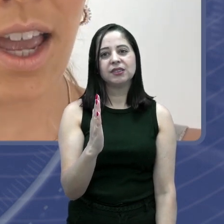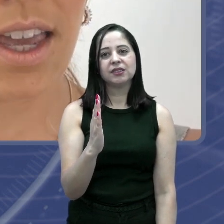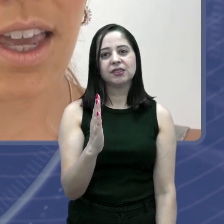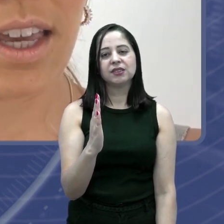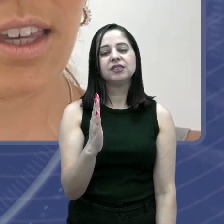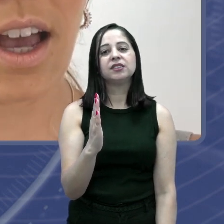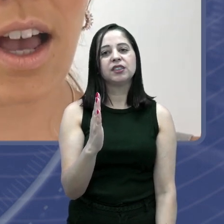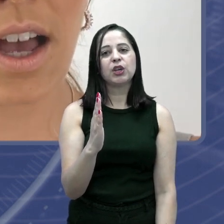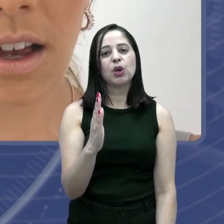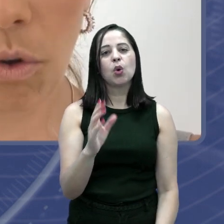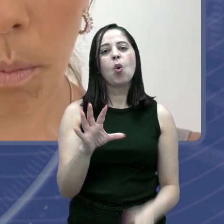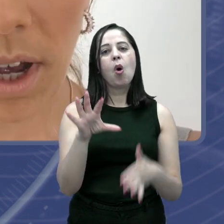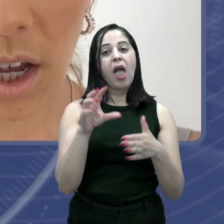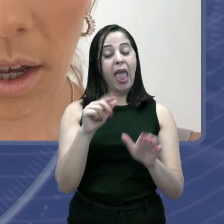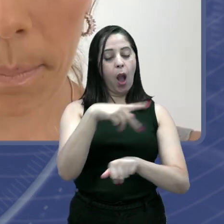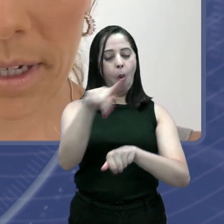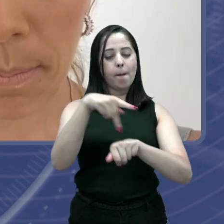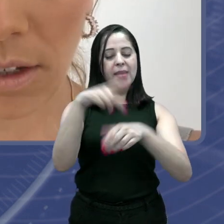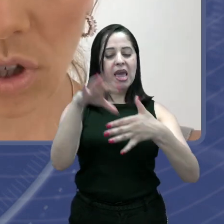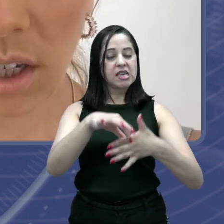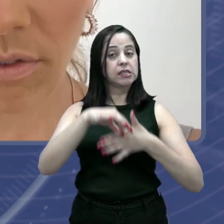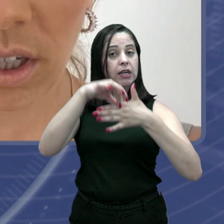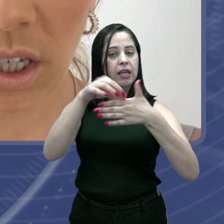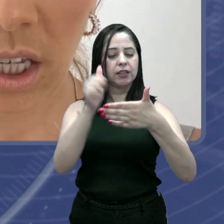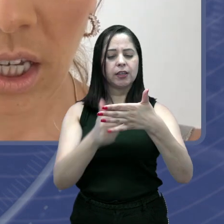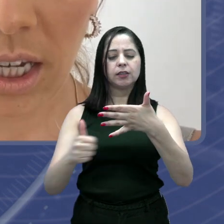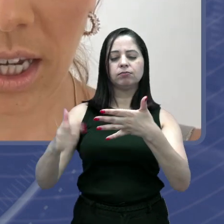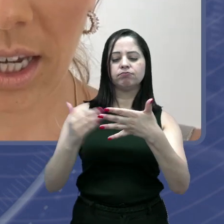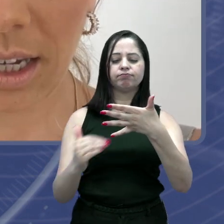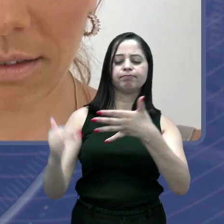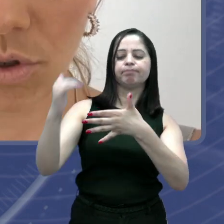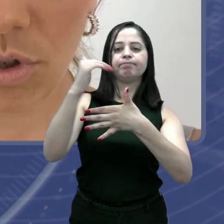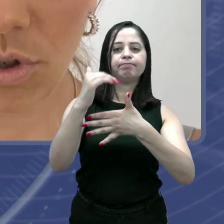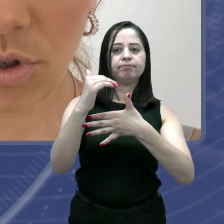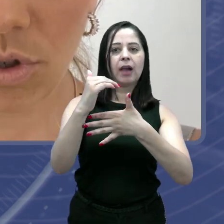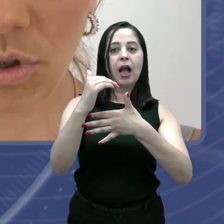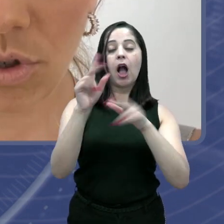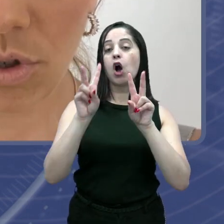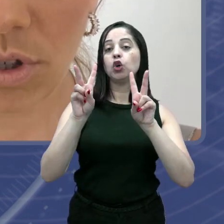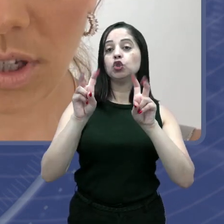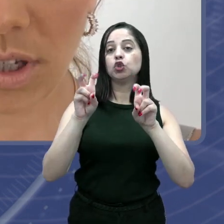liderança, né, e há uma perspectiva